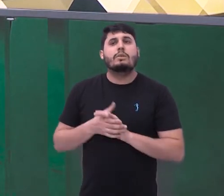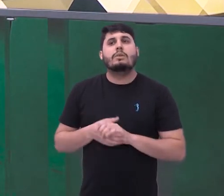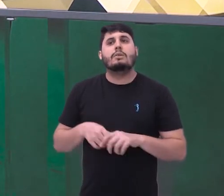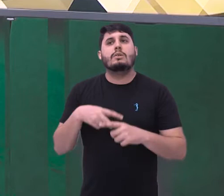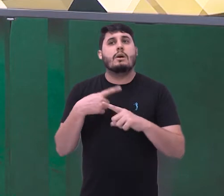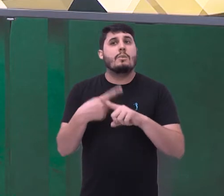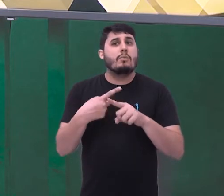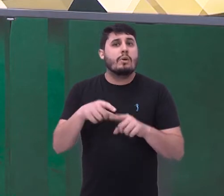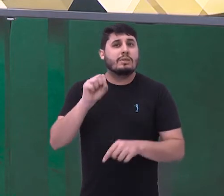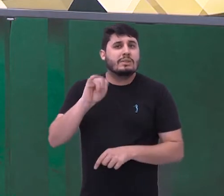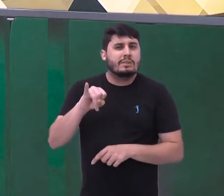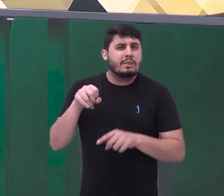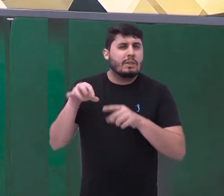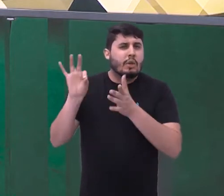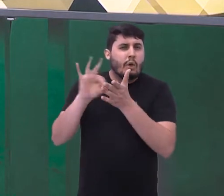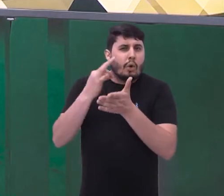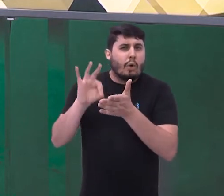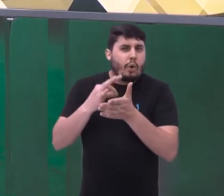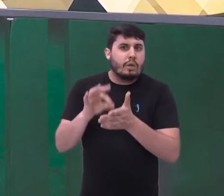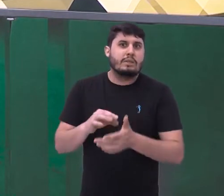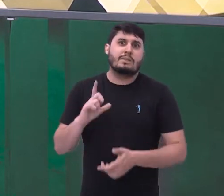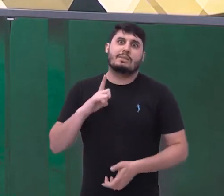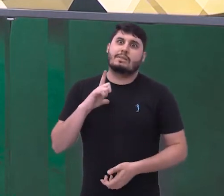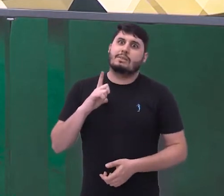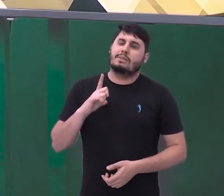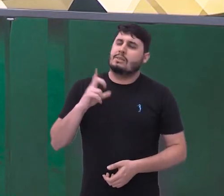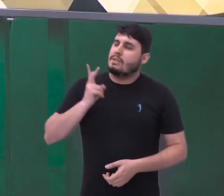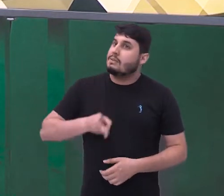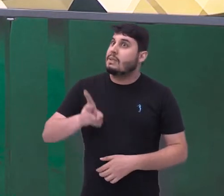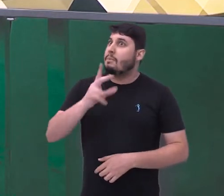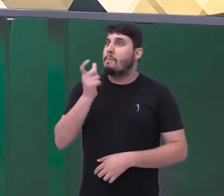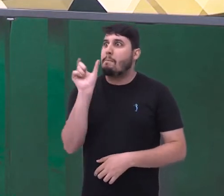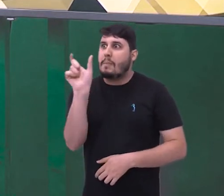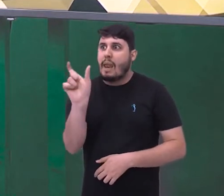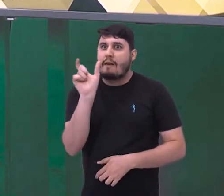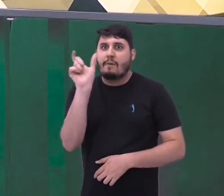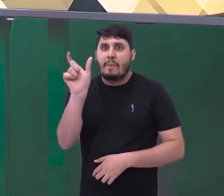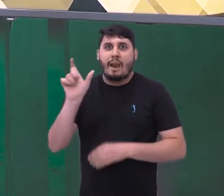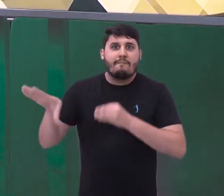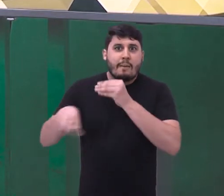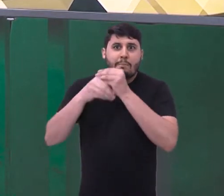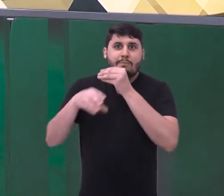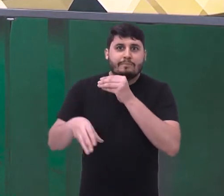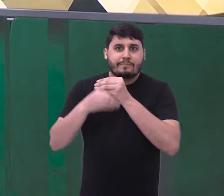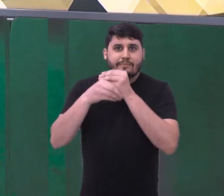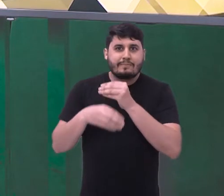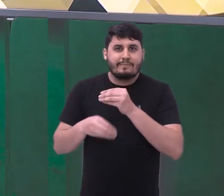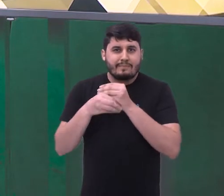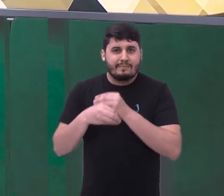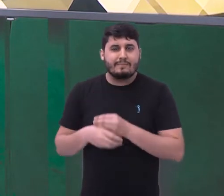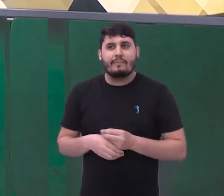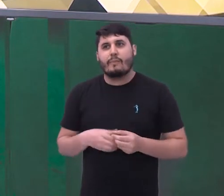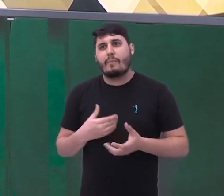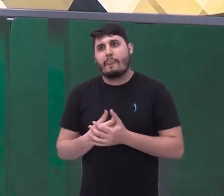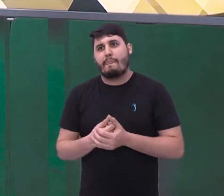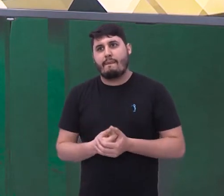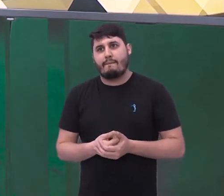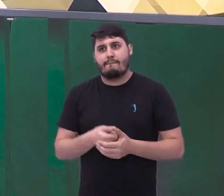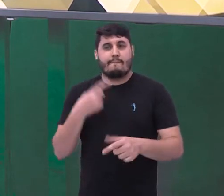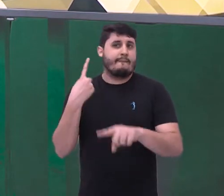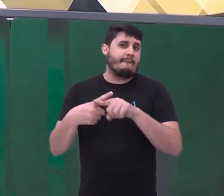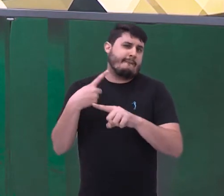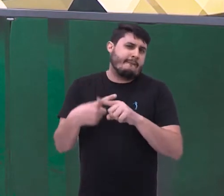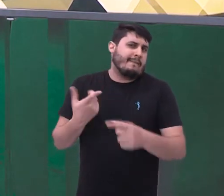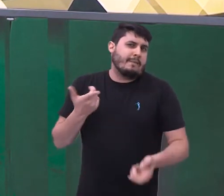amor. Quando a gente vai corrigir, a gente sempre coloca algo mais. A letra da correção, sendo ela